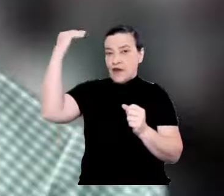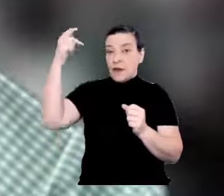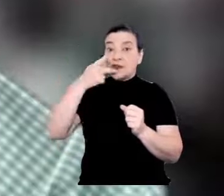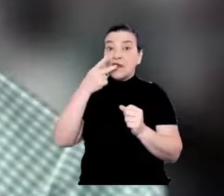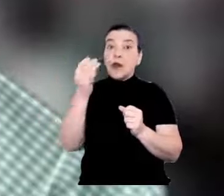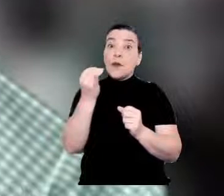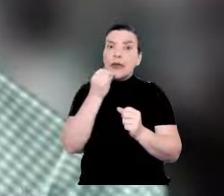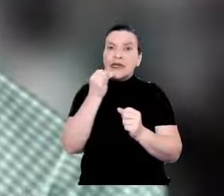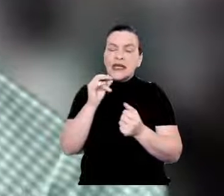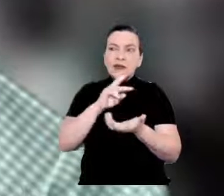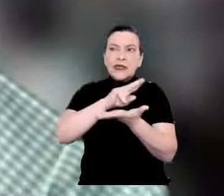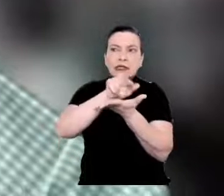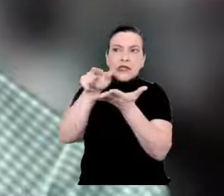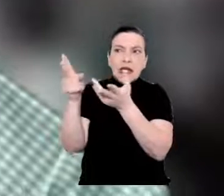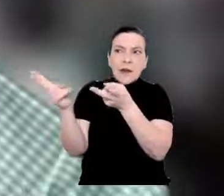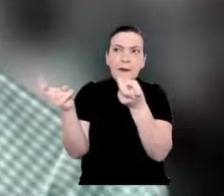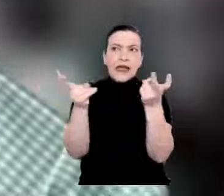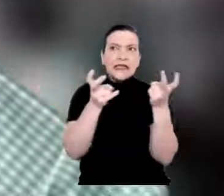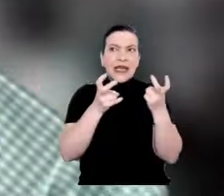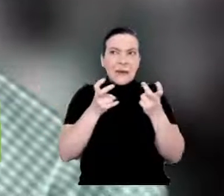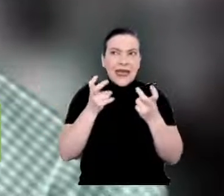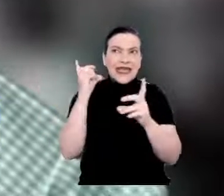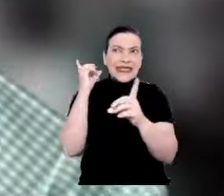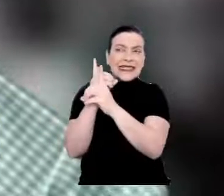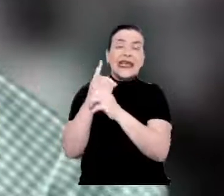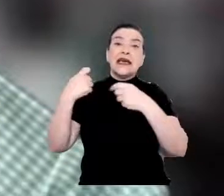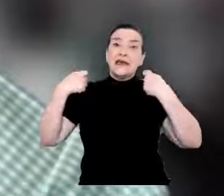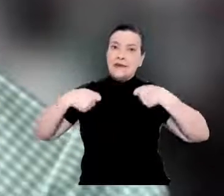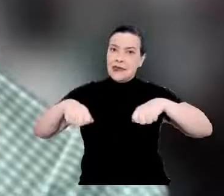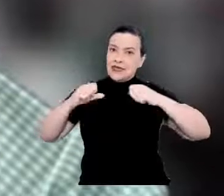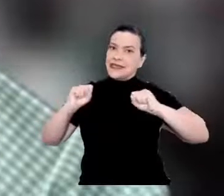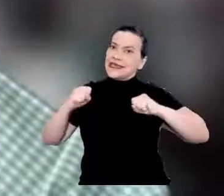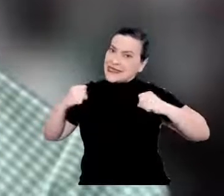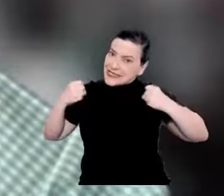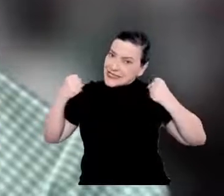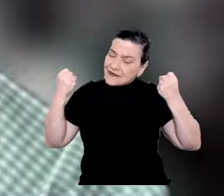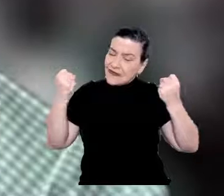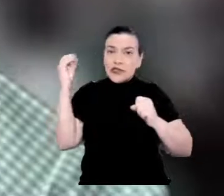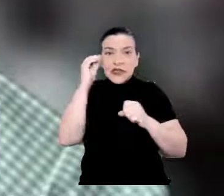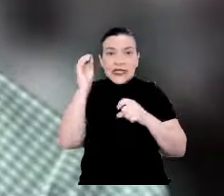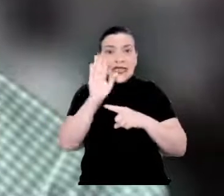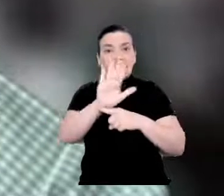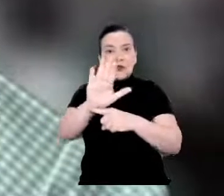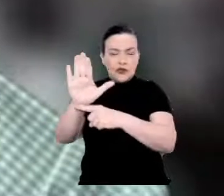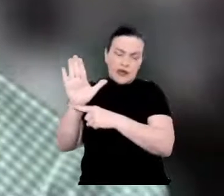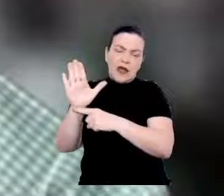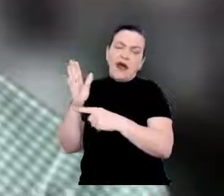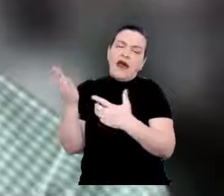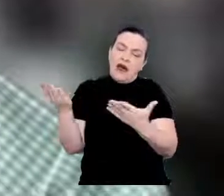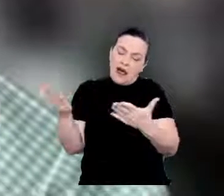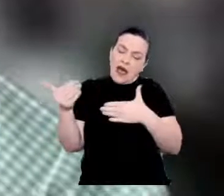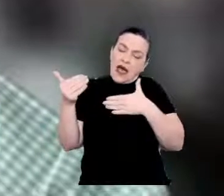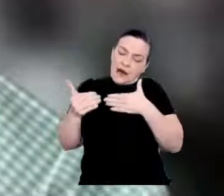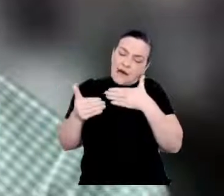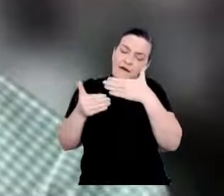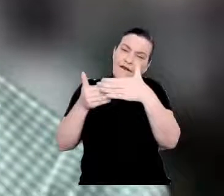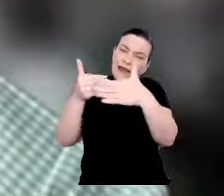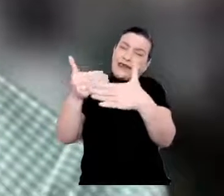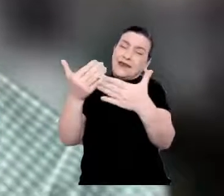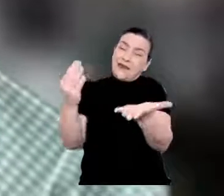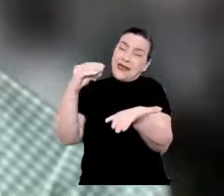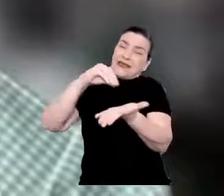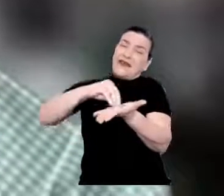requer uma luta, um esforço constante. Nós avançamos, sem dúvida, mas ainda há um longo caminho a